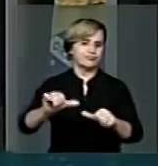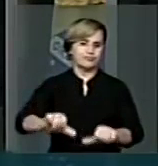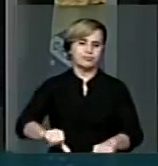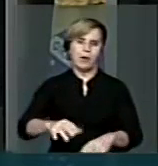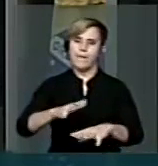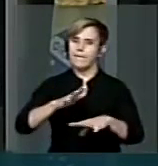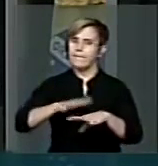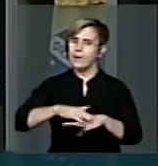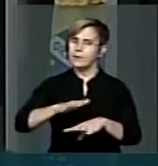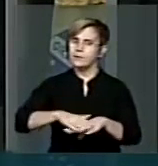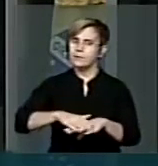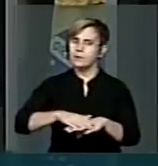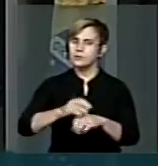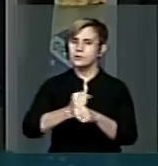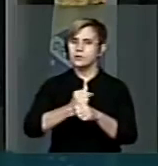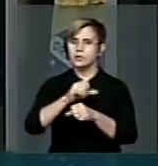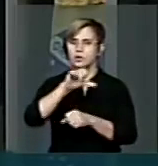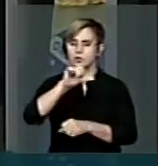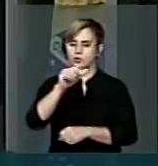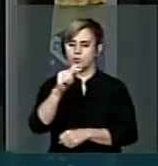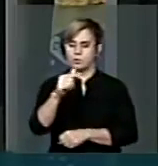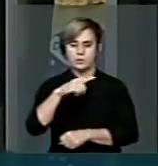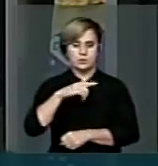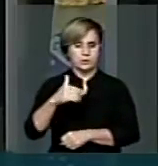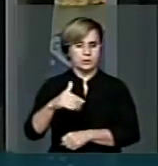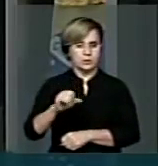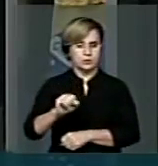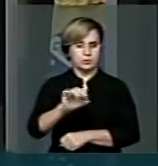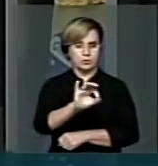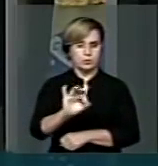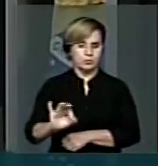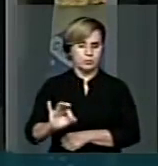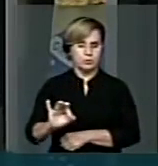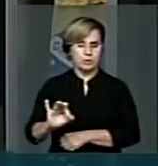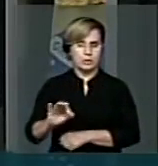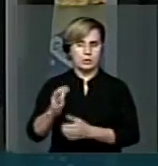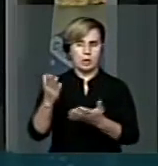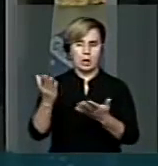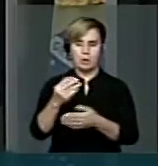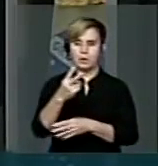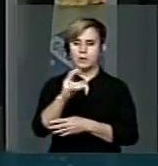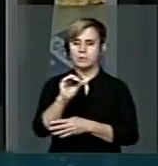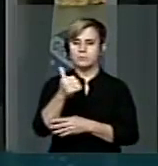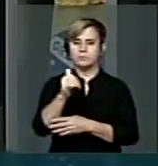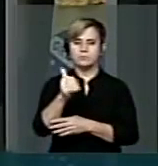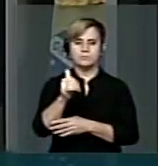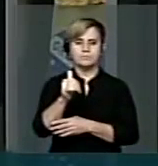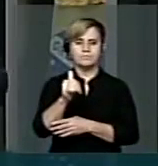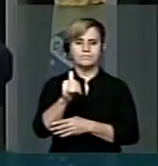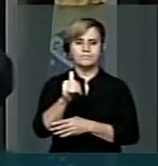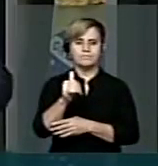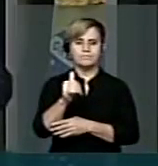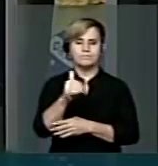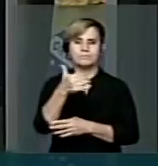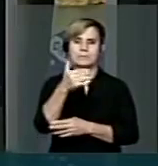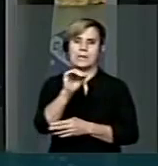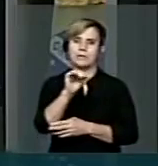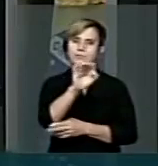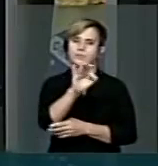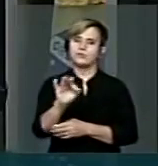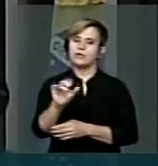matemática, em 97 eram 18%, em 2011, apenas